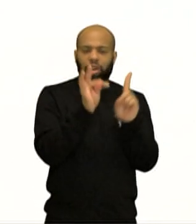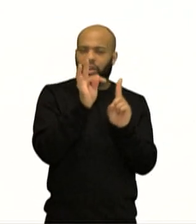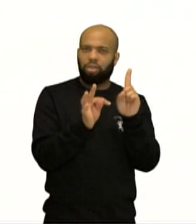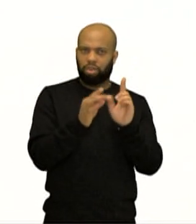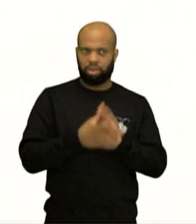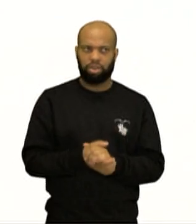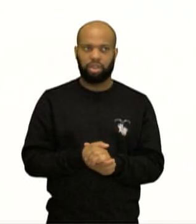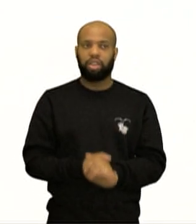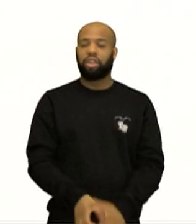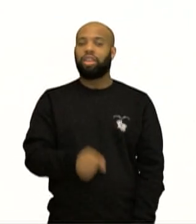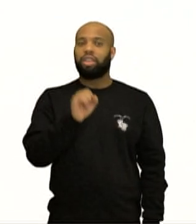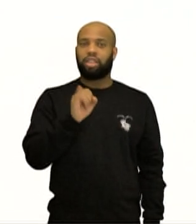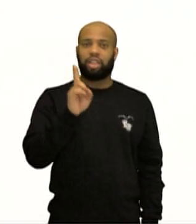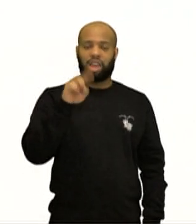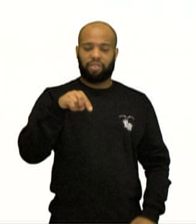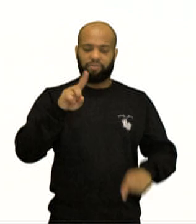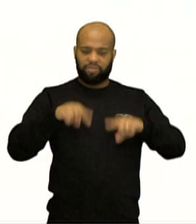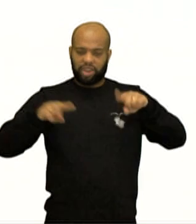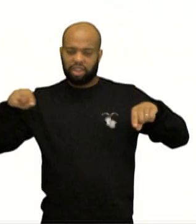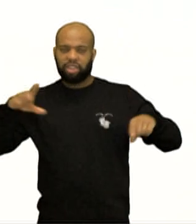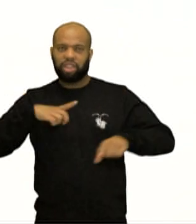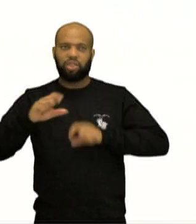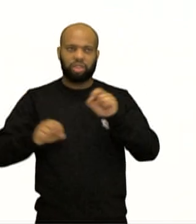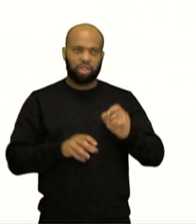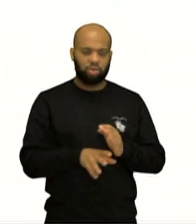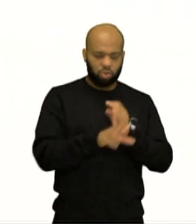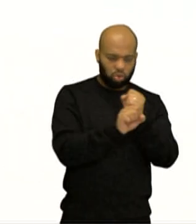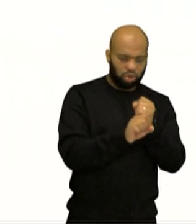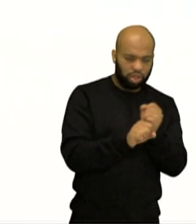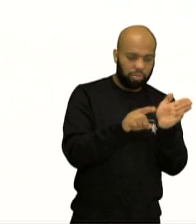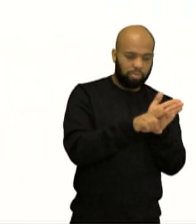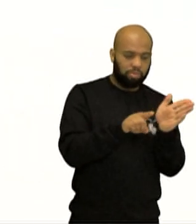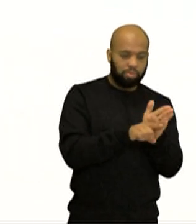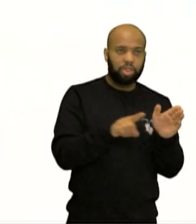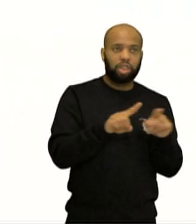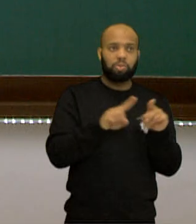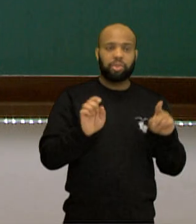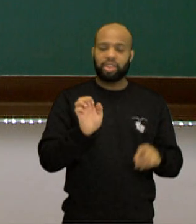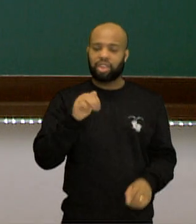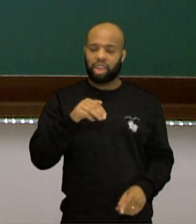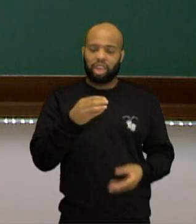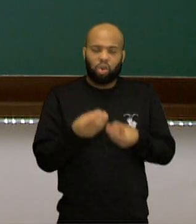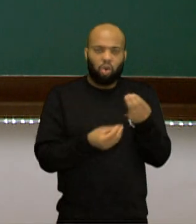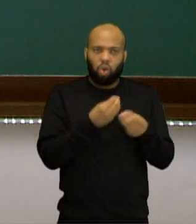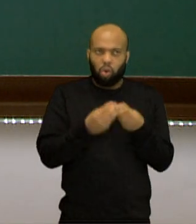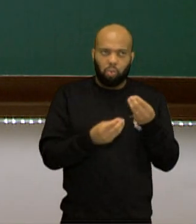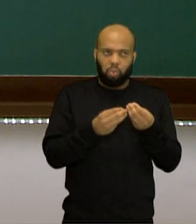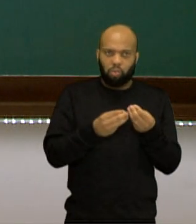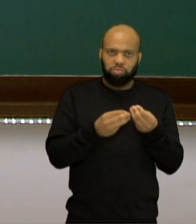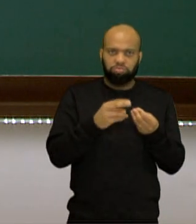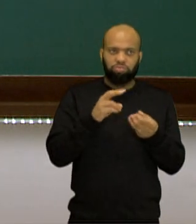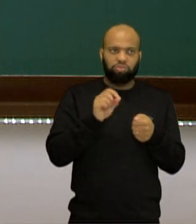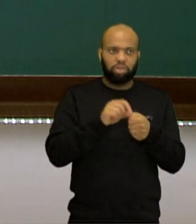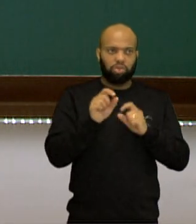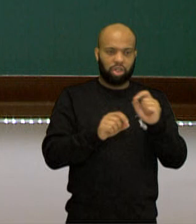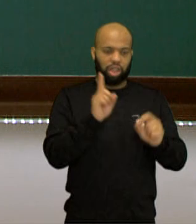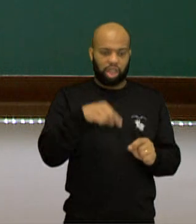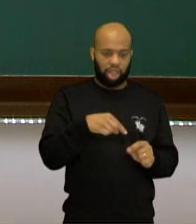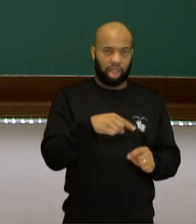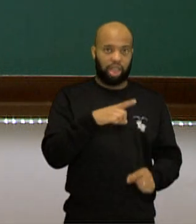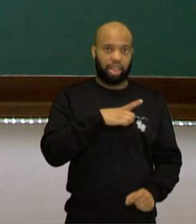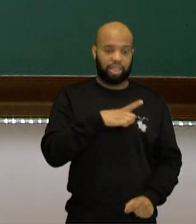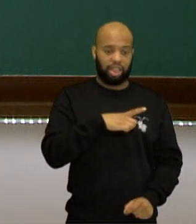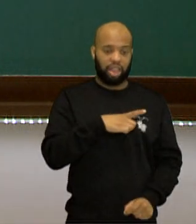variação, vai ter conta de menos, mas quem a gente vai subtrair? A maior da menor, a temperatura máxima menos